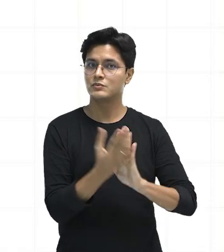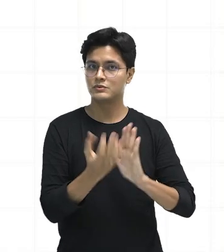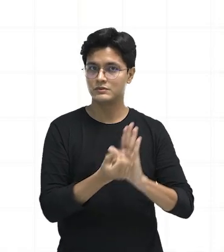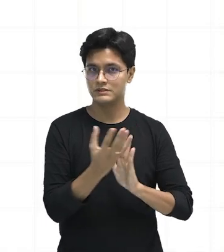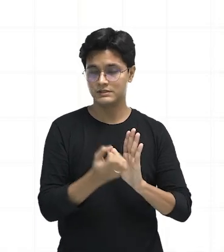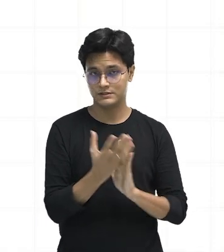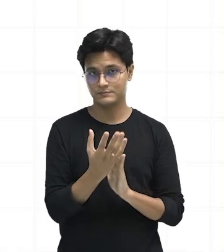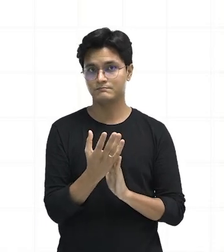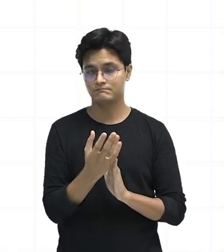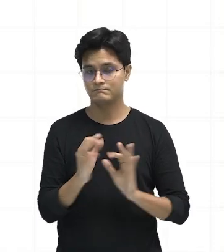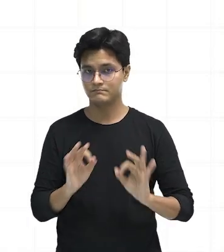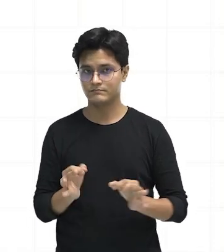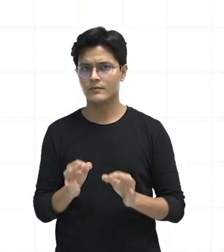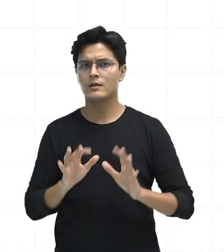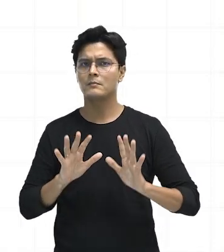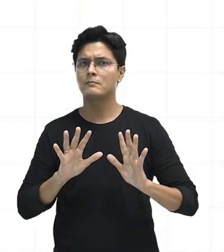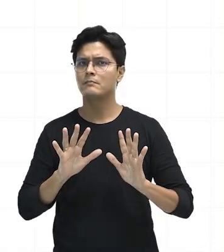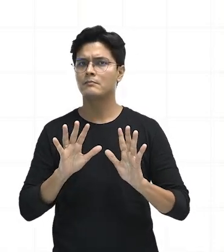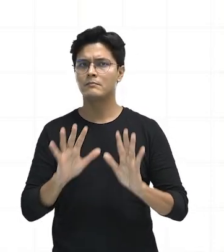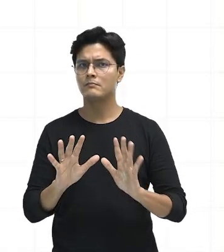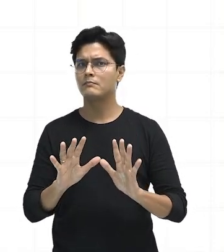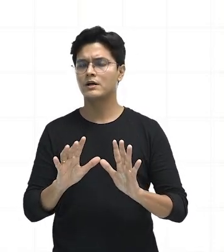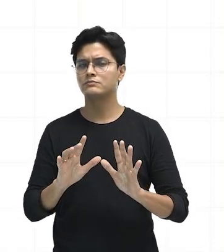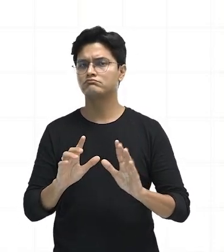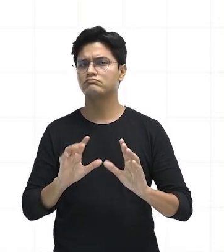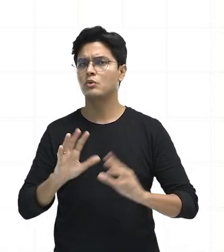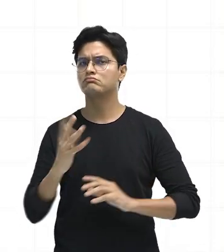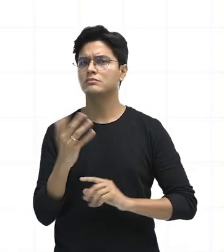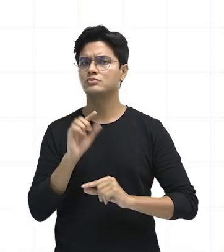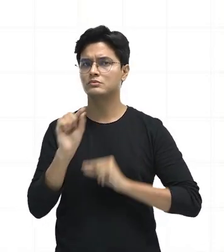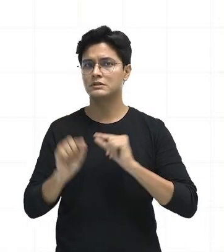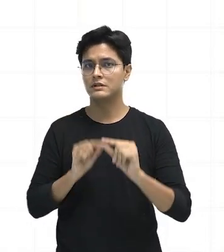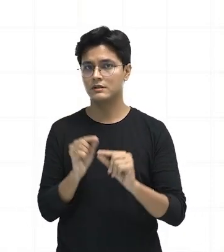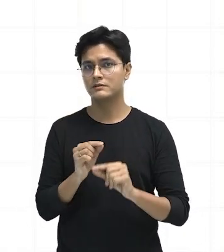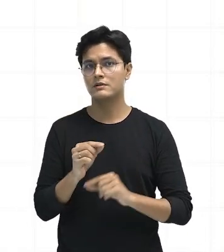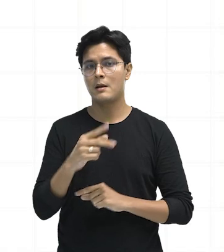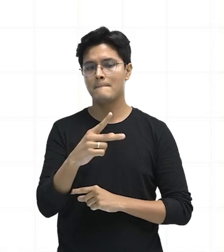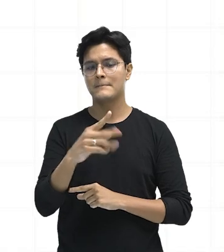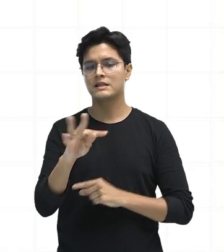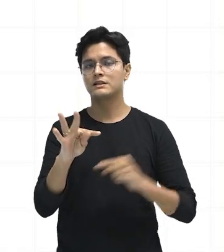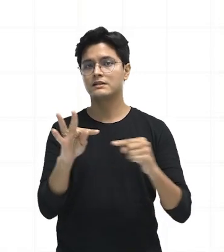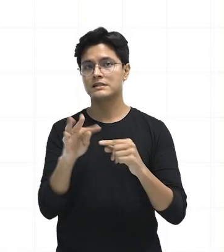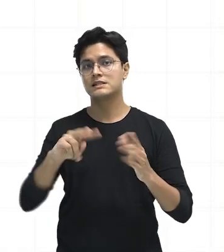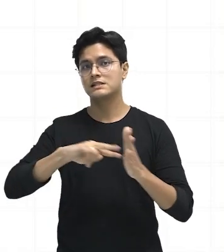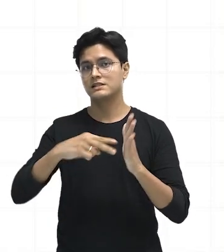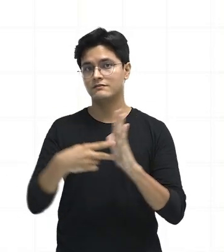bom? Mas o que acontece? Eu vou colocar aqui, tá? PT, produção total.